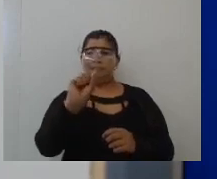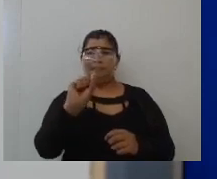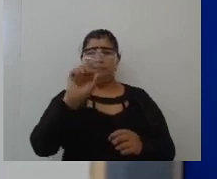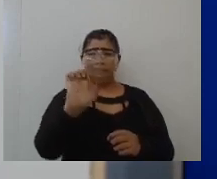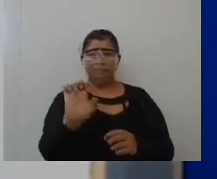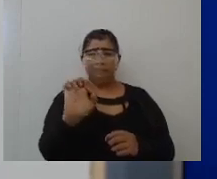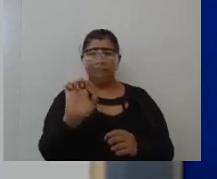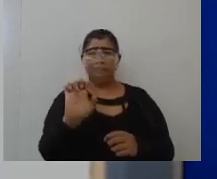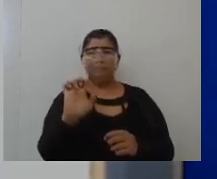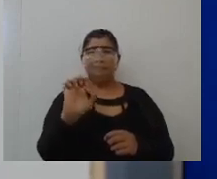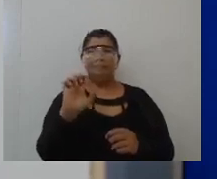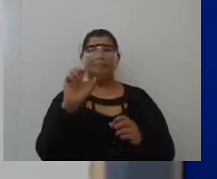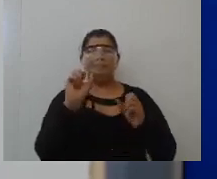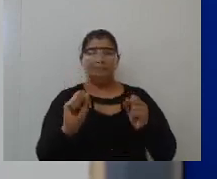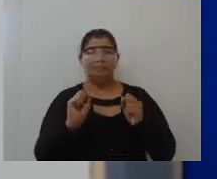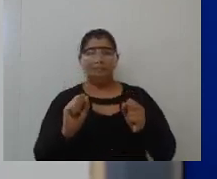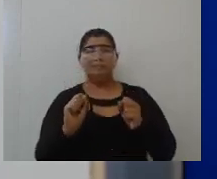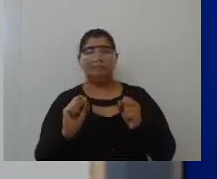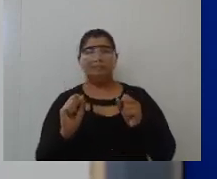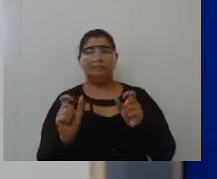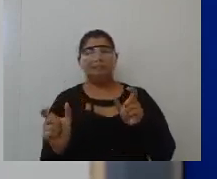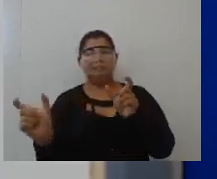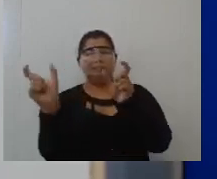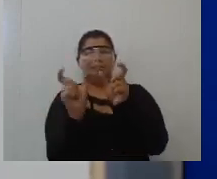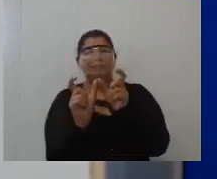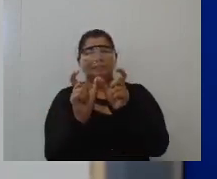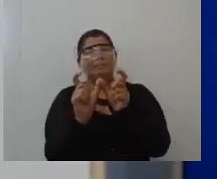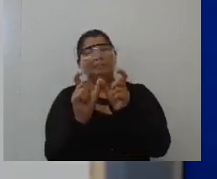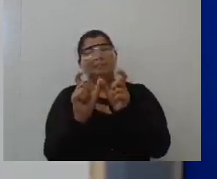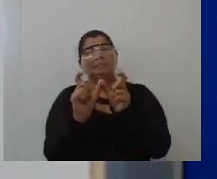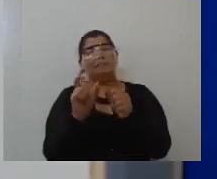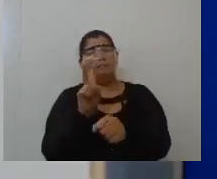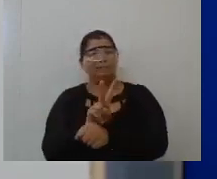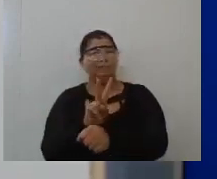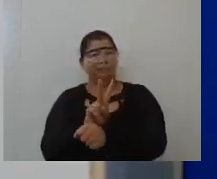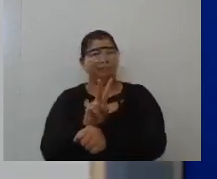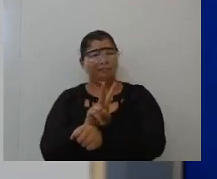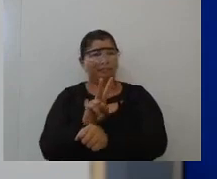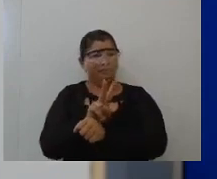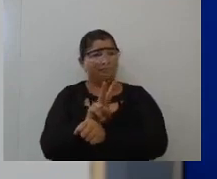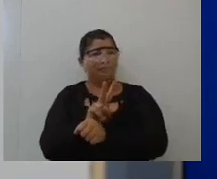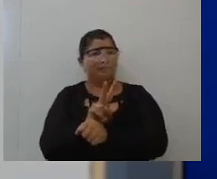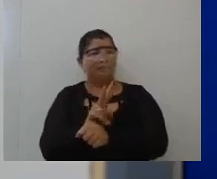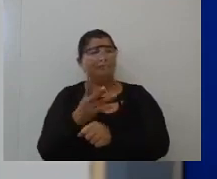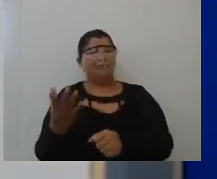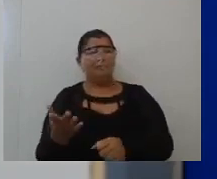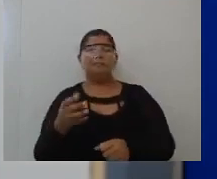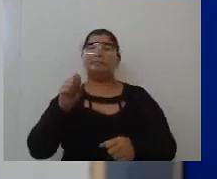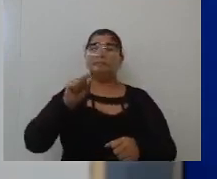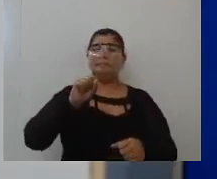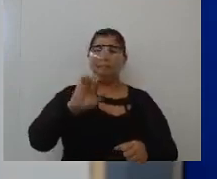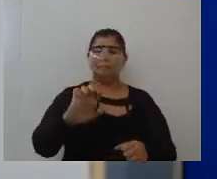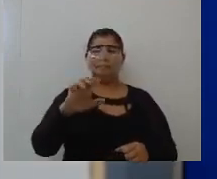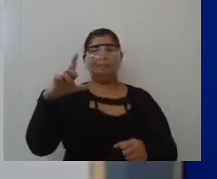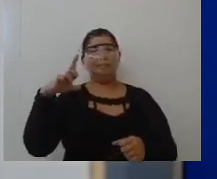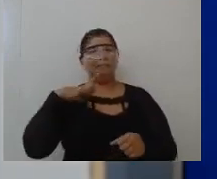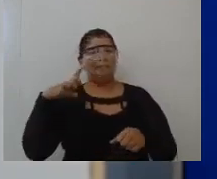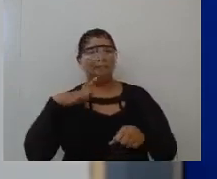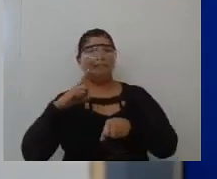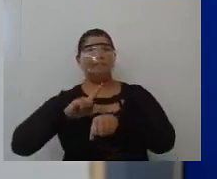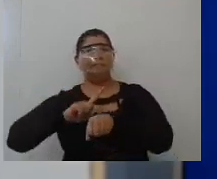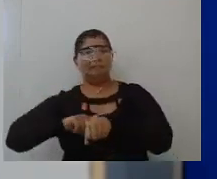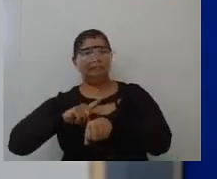ele também pode ser uma conjunção condicional, como a gente já viu. Lembram disso? Se tiver